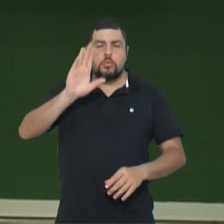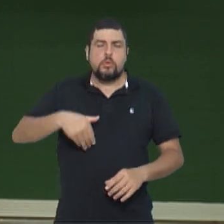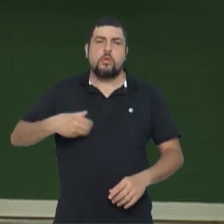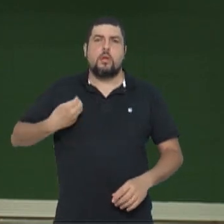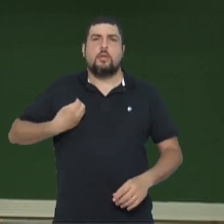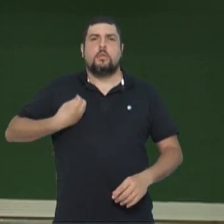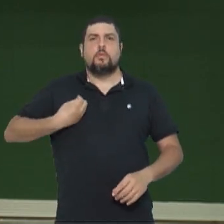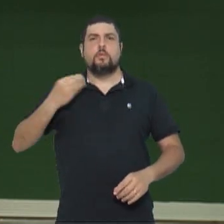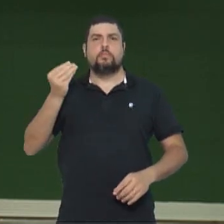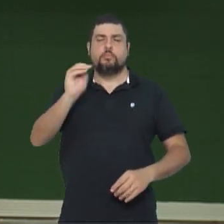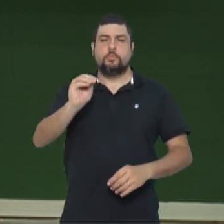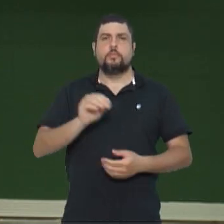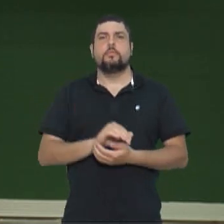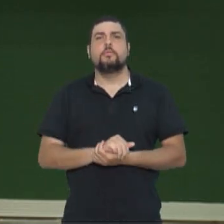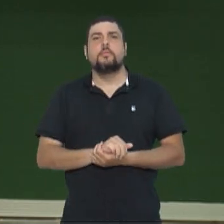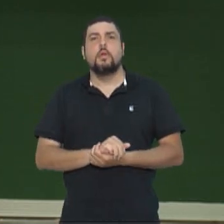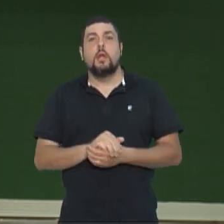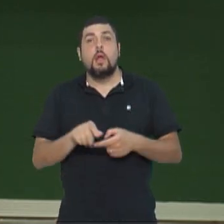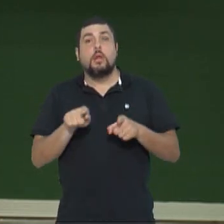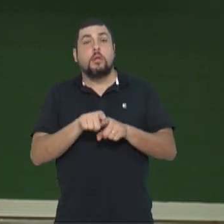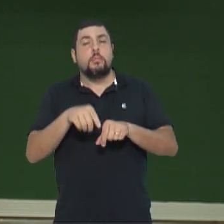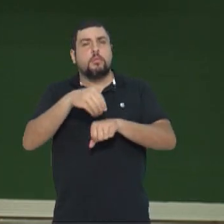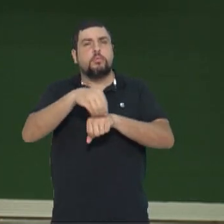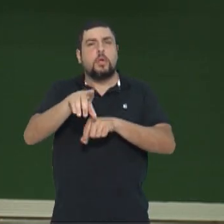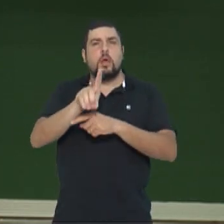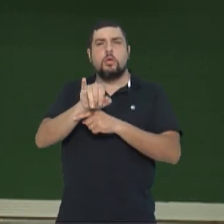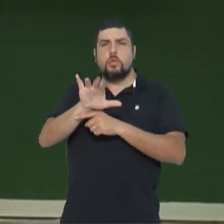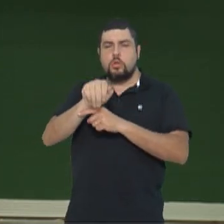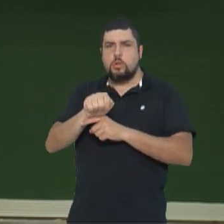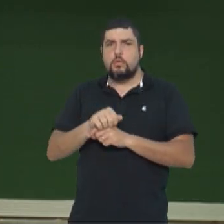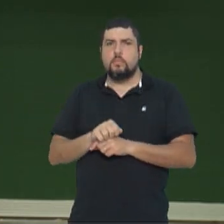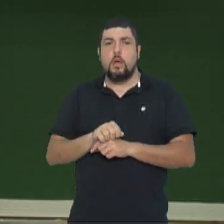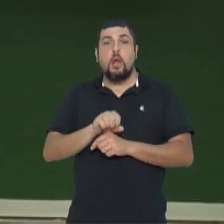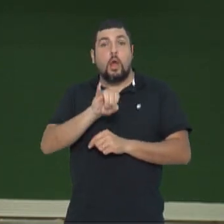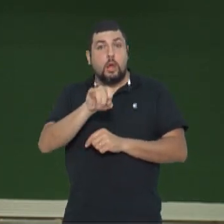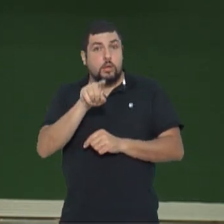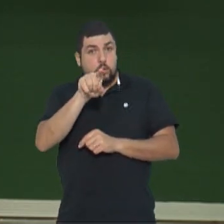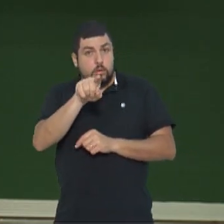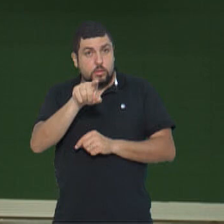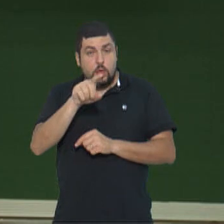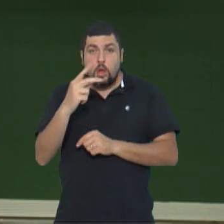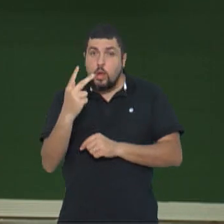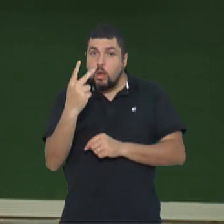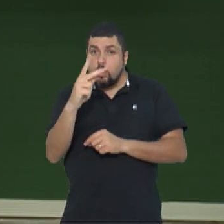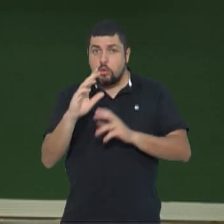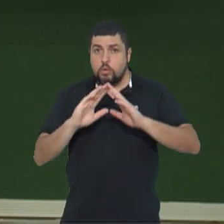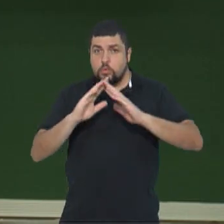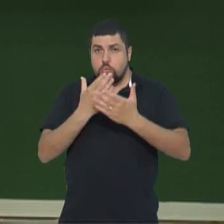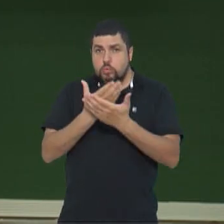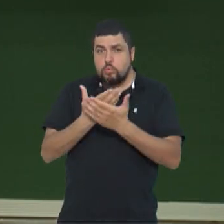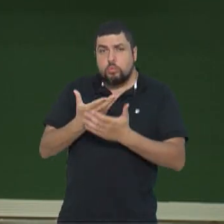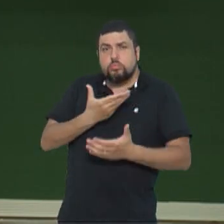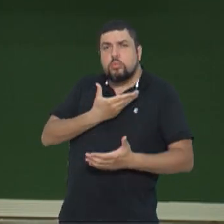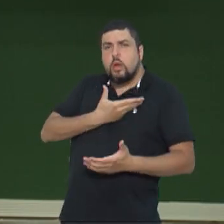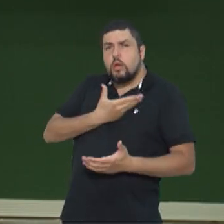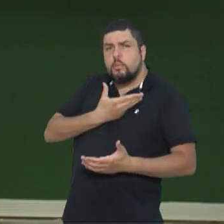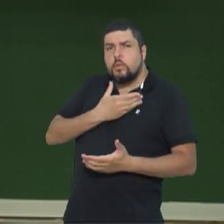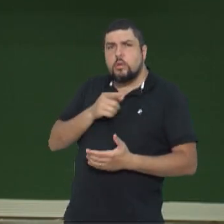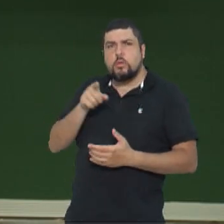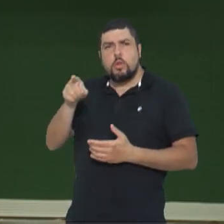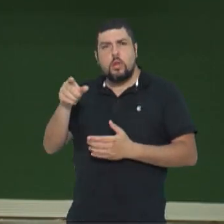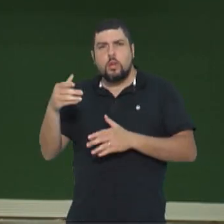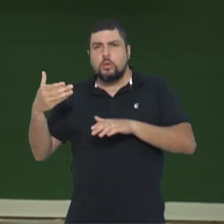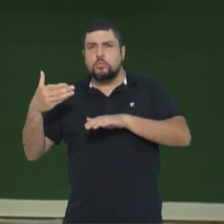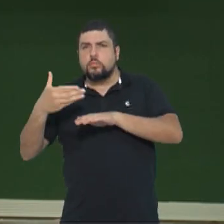outra dica que eu quero te dar. Se você tem algum amigo, né, da escola, você tem o contato e você sabe que ele não está